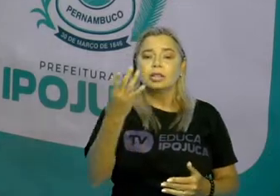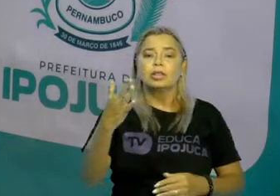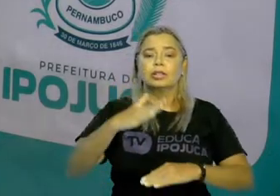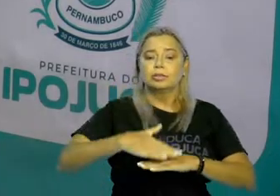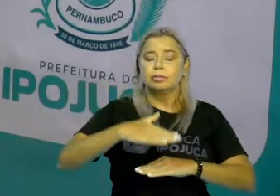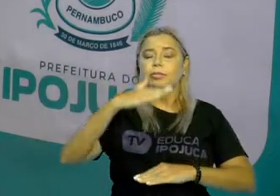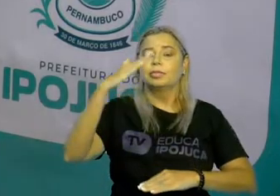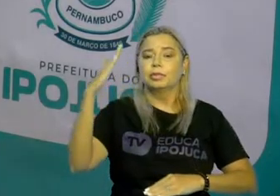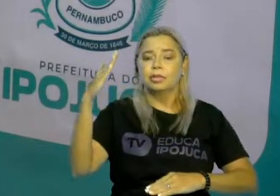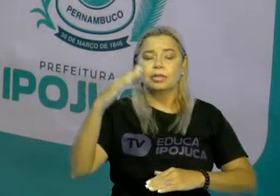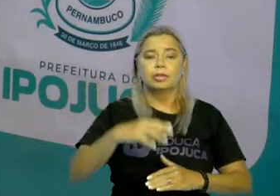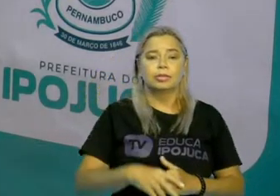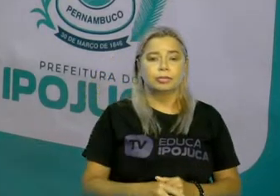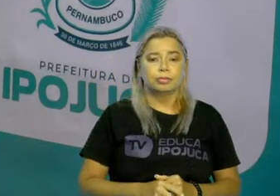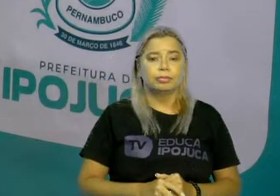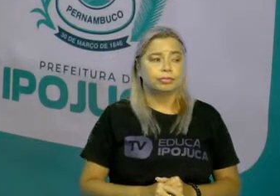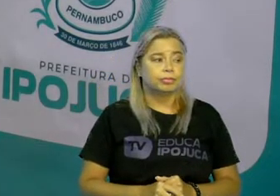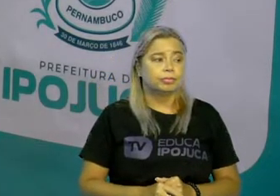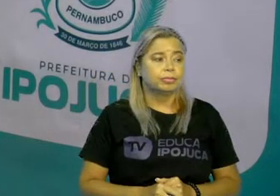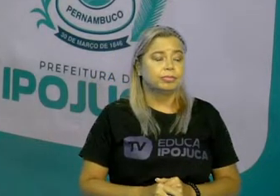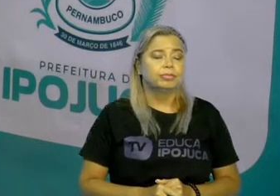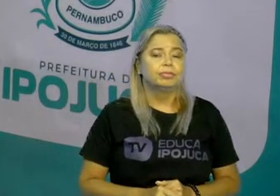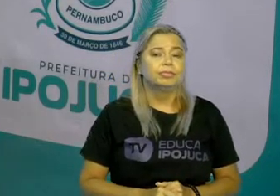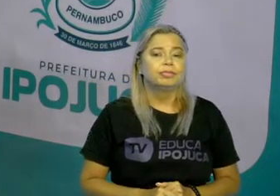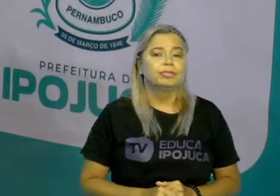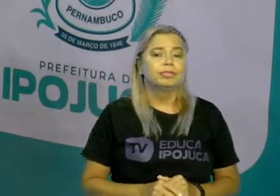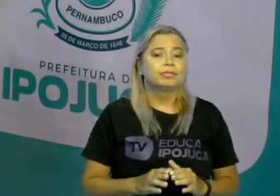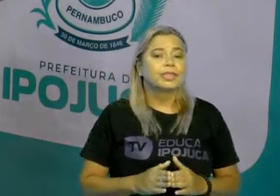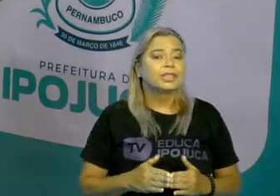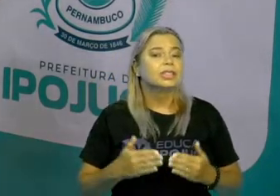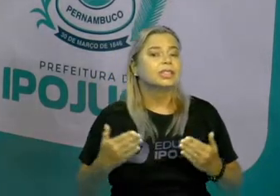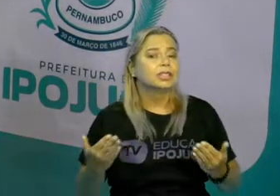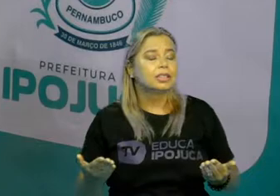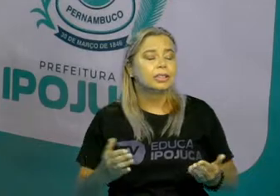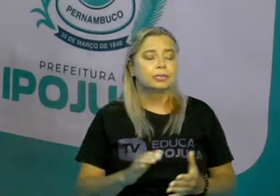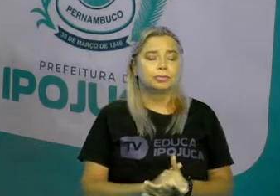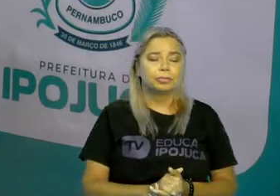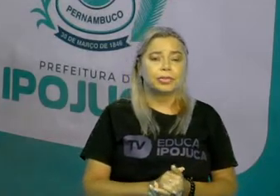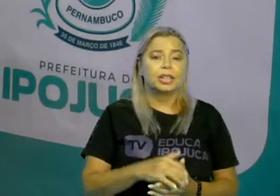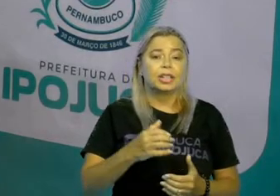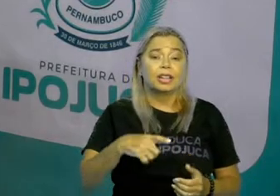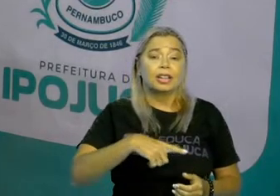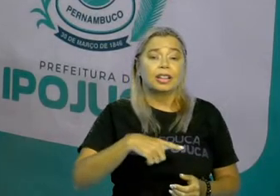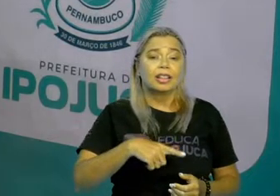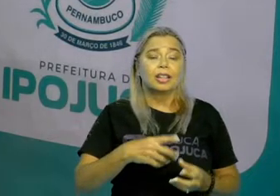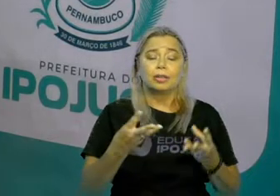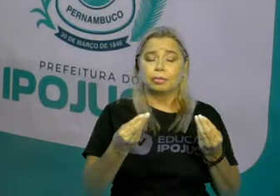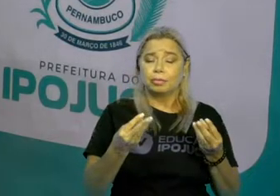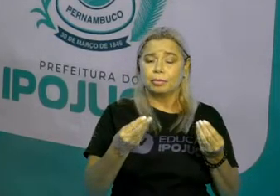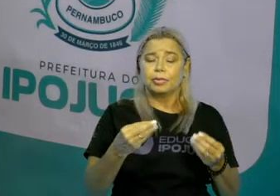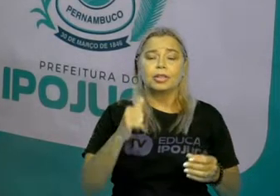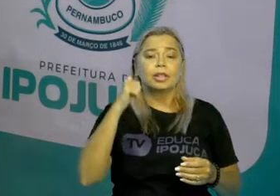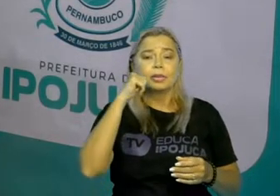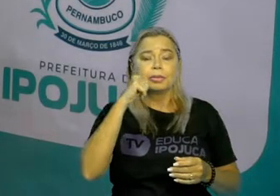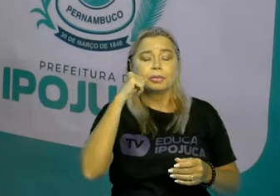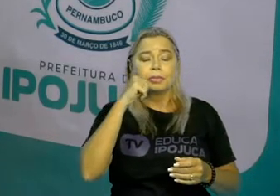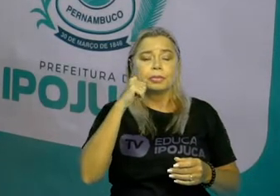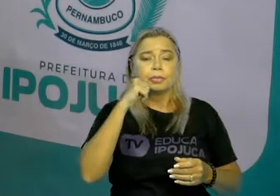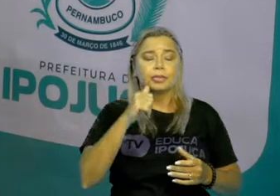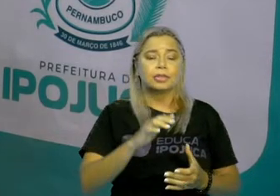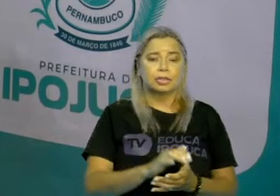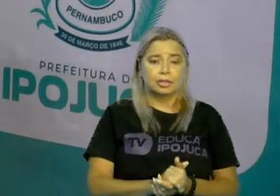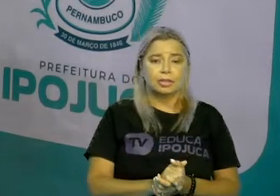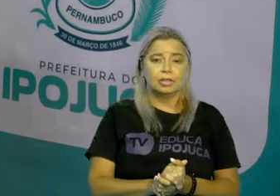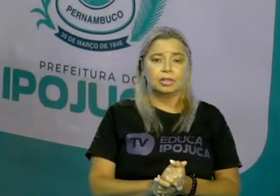têm mais o que meninas esse é o nosso gabarito portanto visualmente a gente tinha como